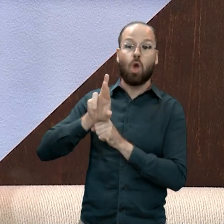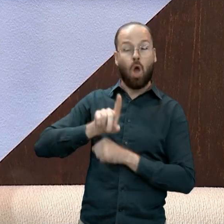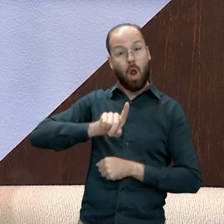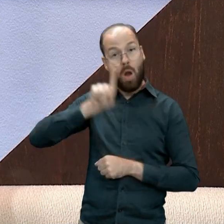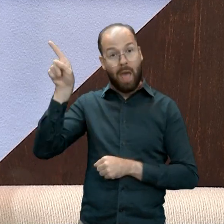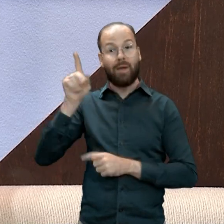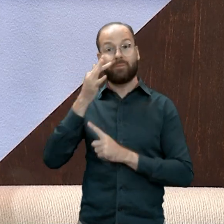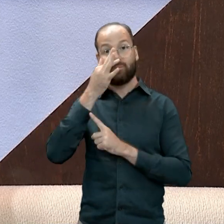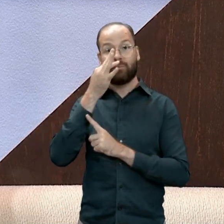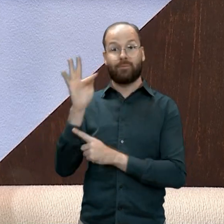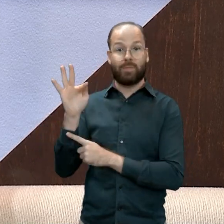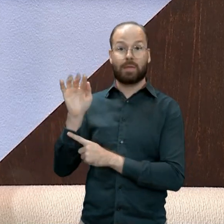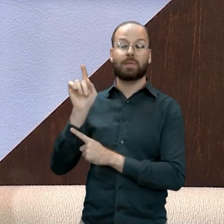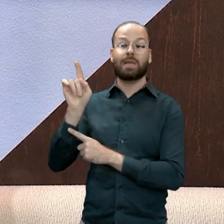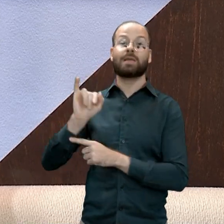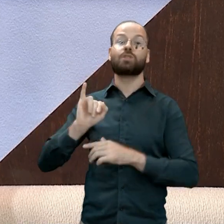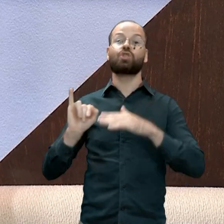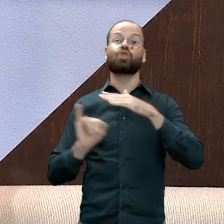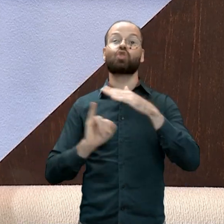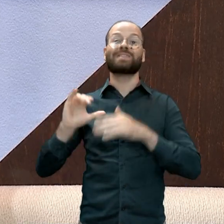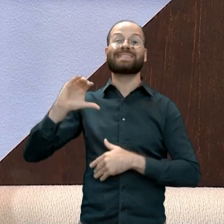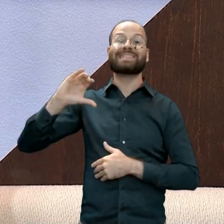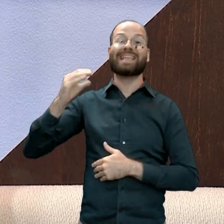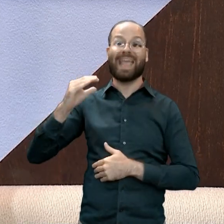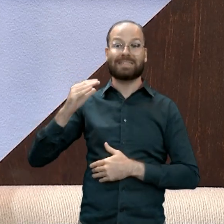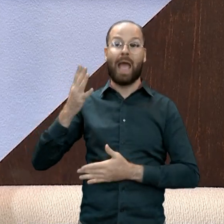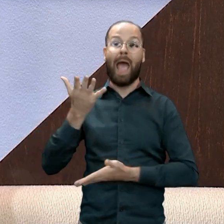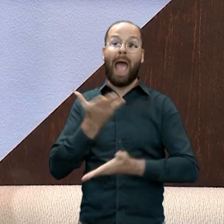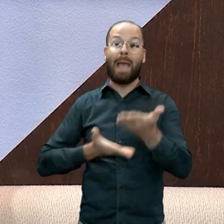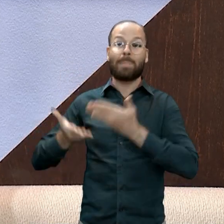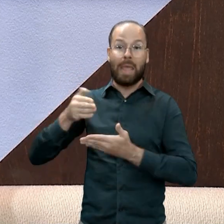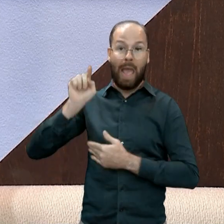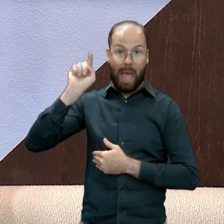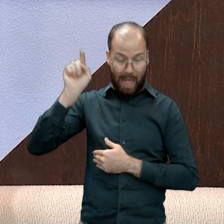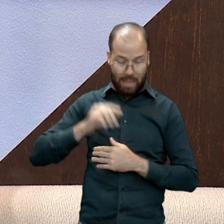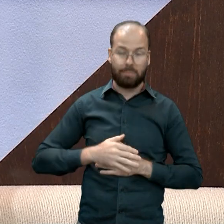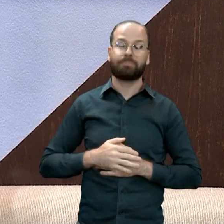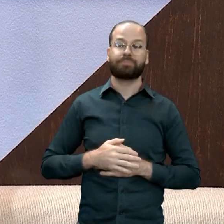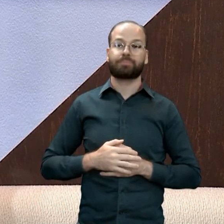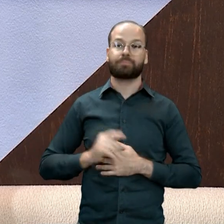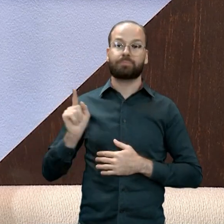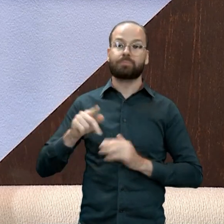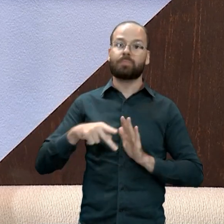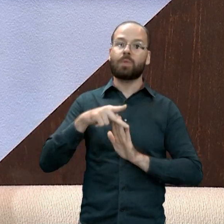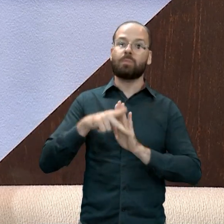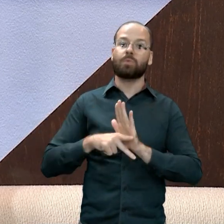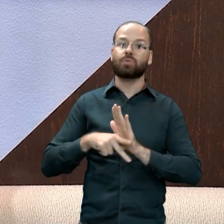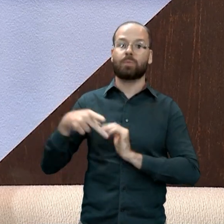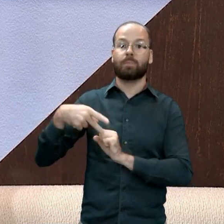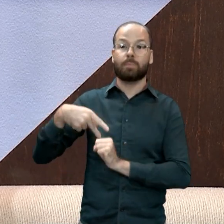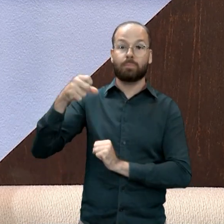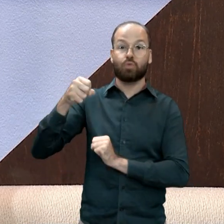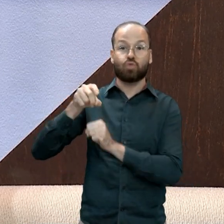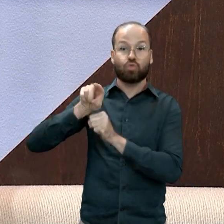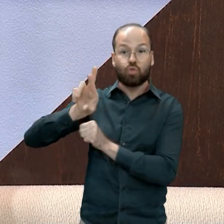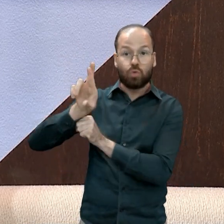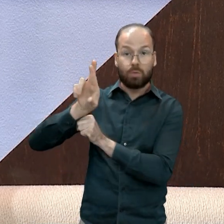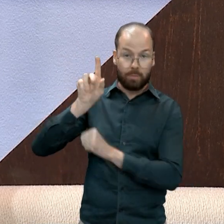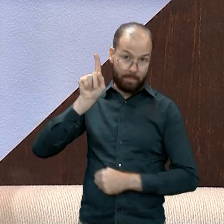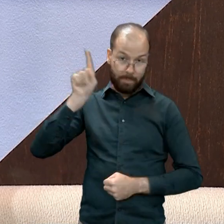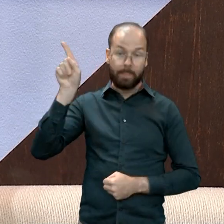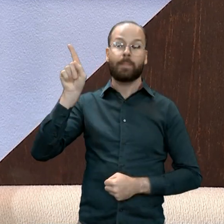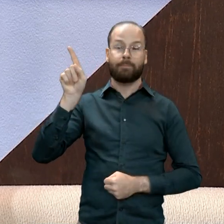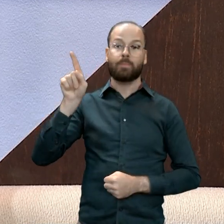Ciências Aplicadas. E na volta desse projeto de pós-doc, a gente implementou aqui um